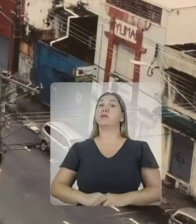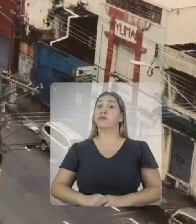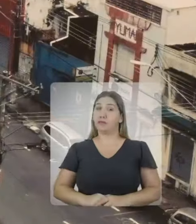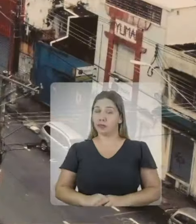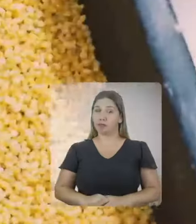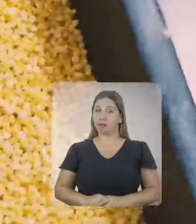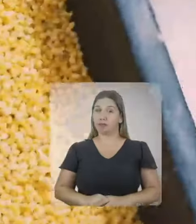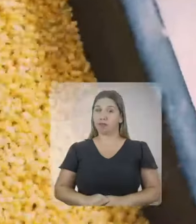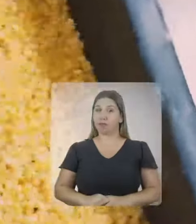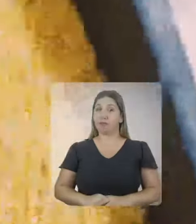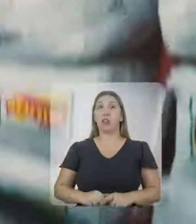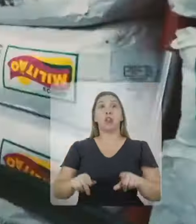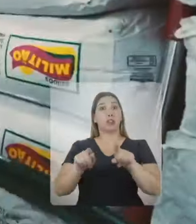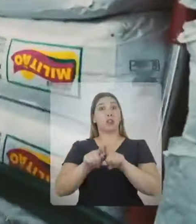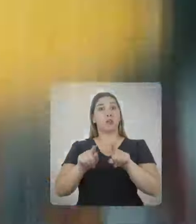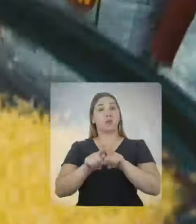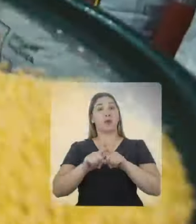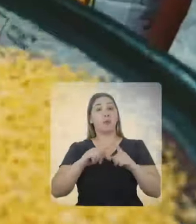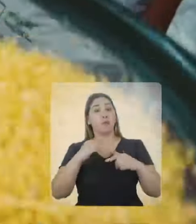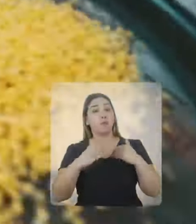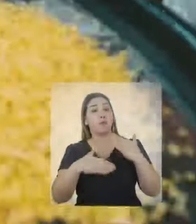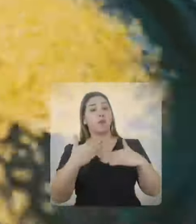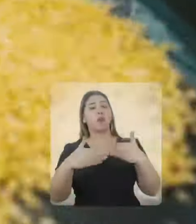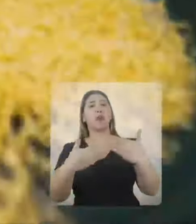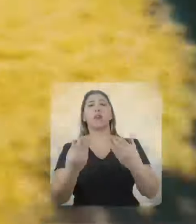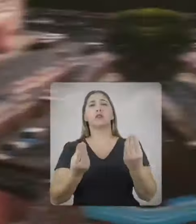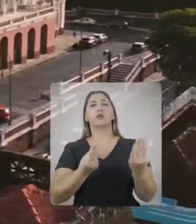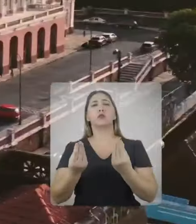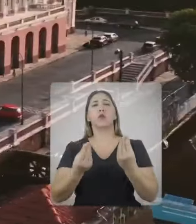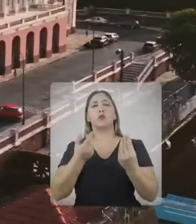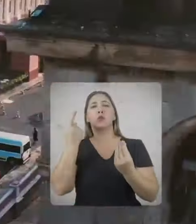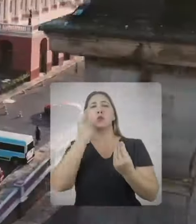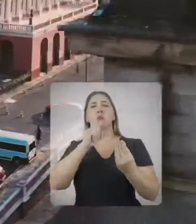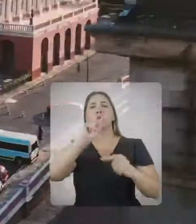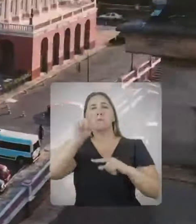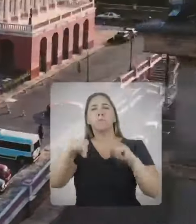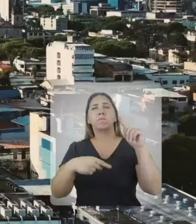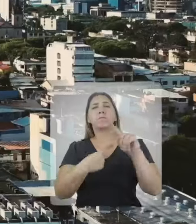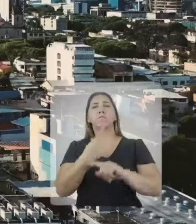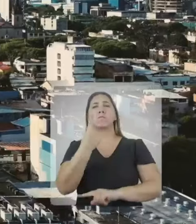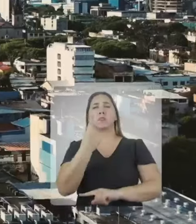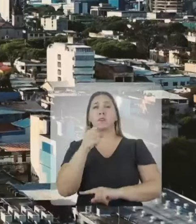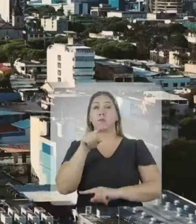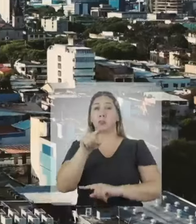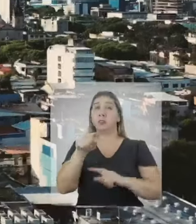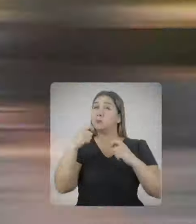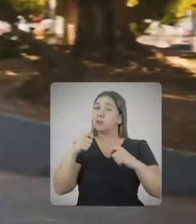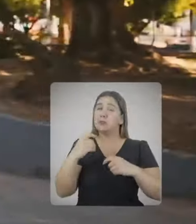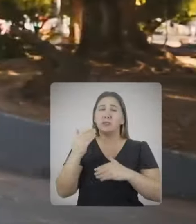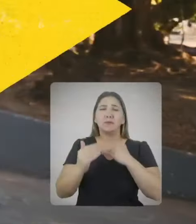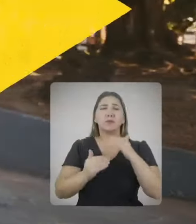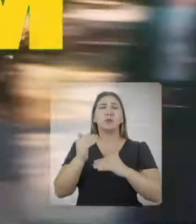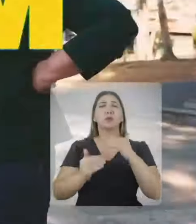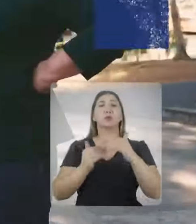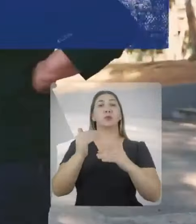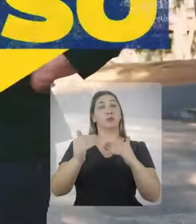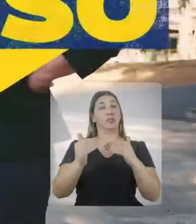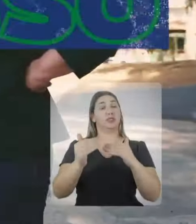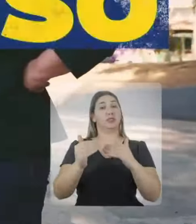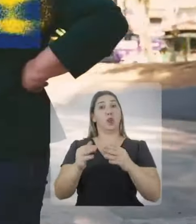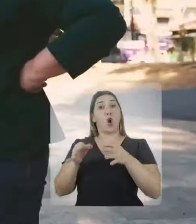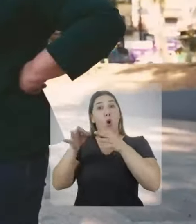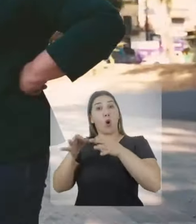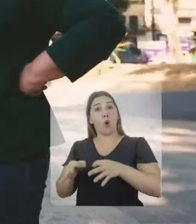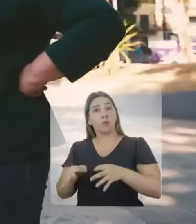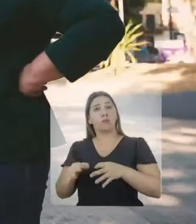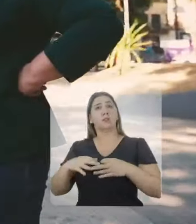progresso. Porque uma cidade que quer ir para frente não pode se contentar com o básico. Precisa evoluir. Com ordem e progresso,